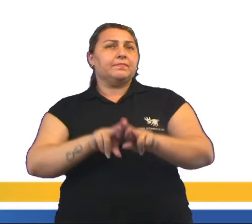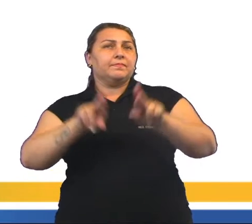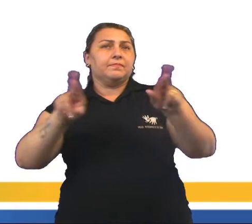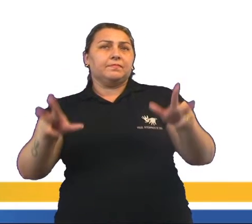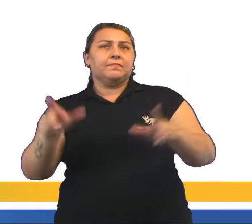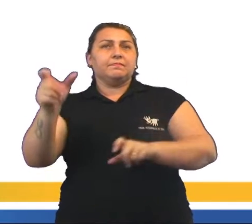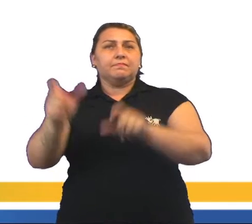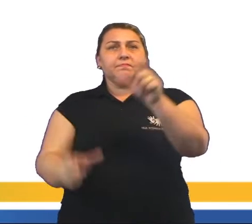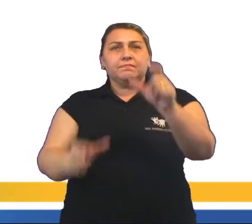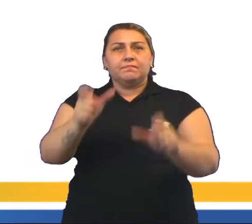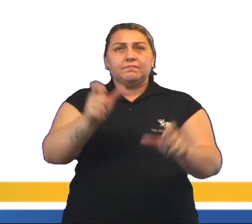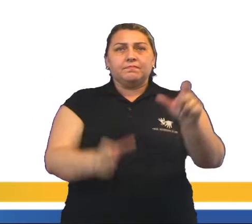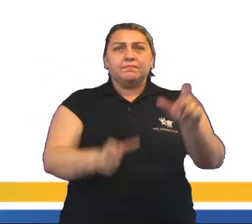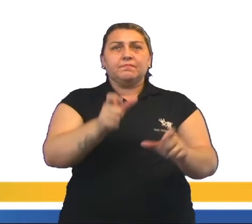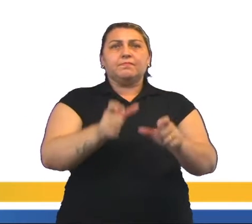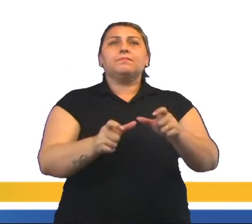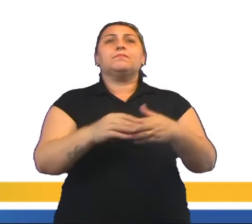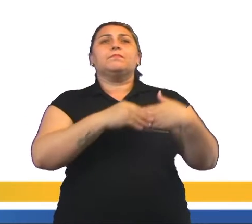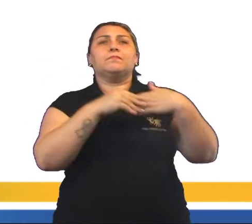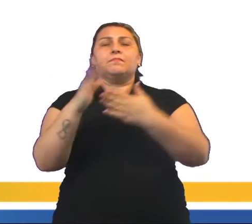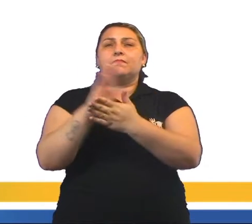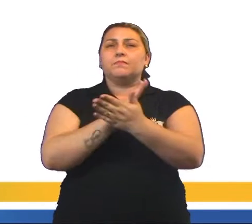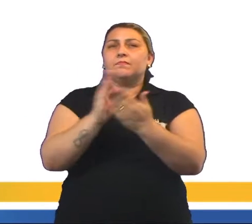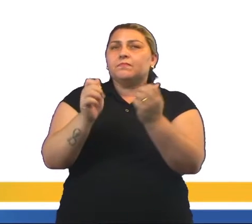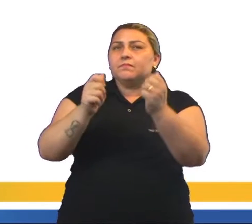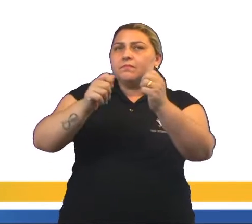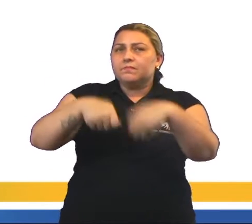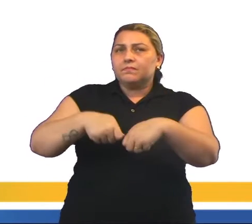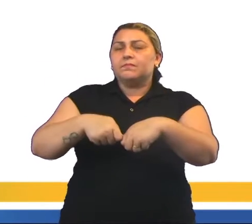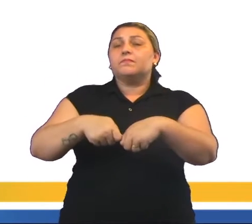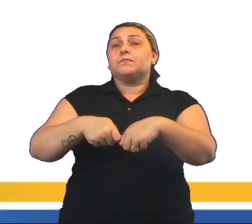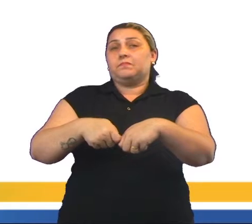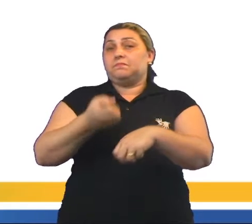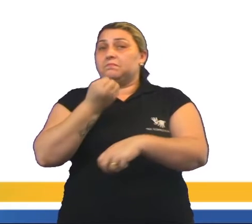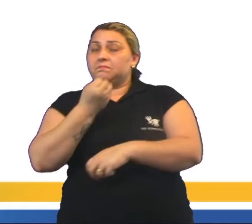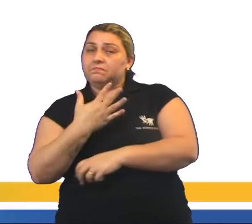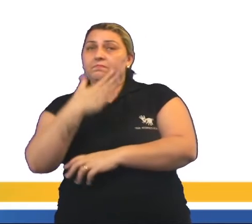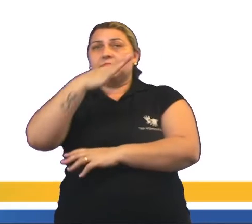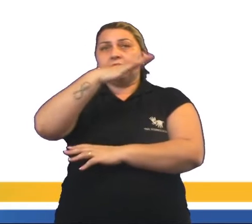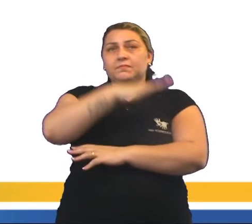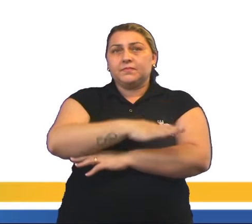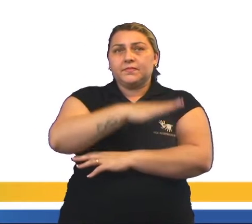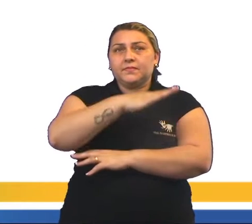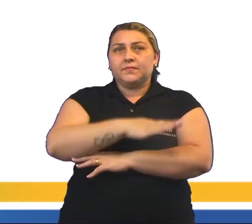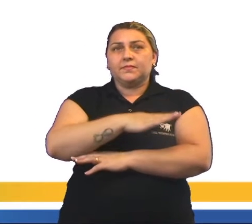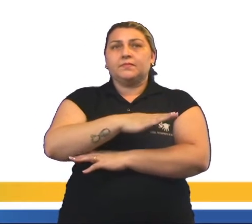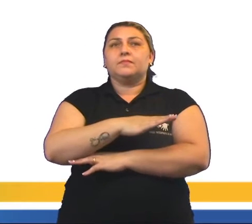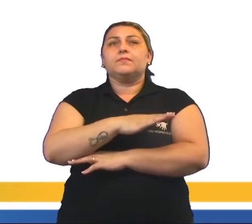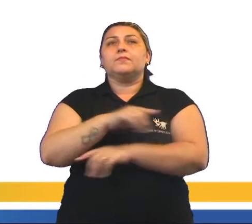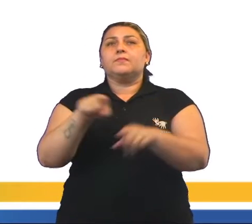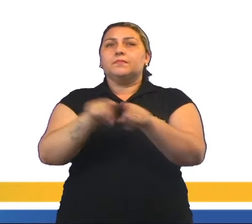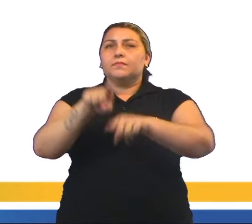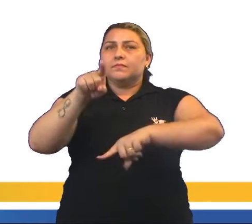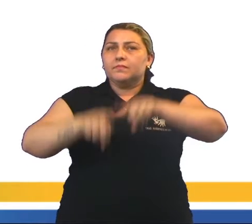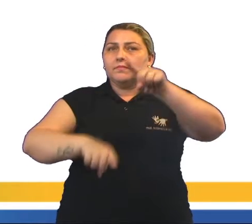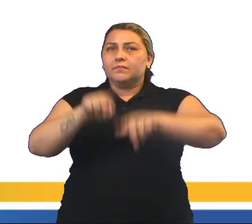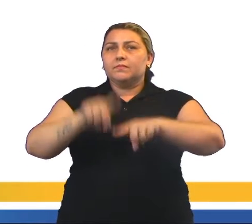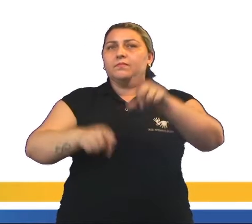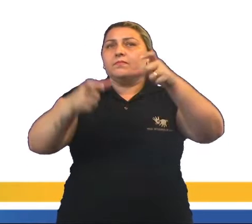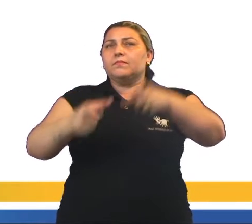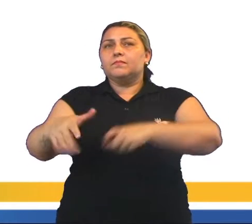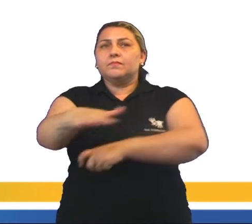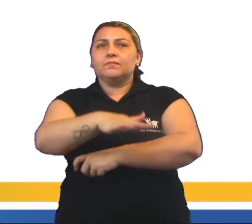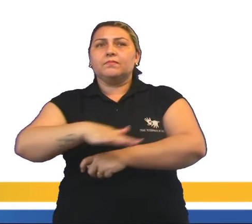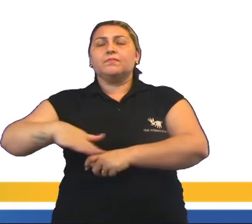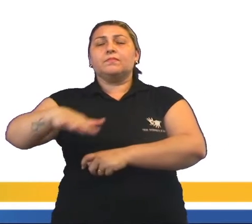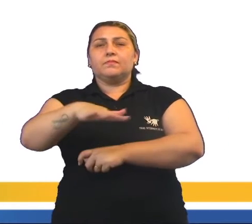que diferencia os indivíduos, colocando alguns em condições mais vantajosas que